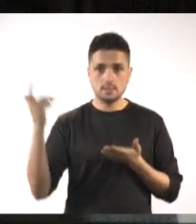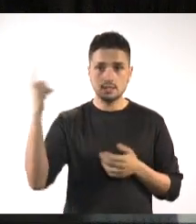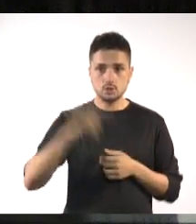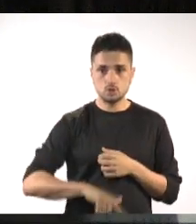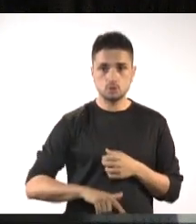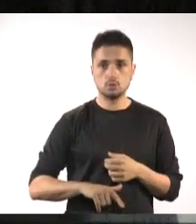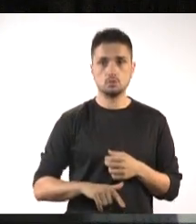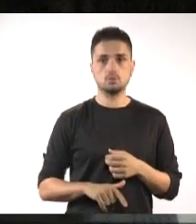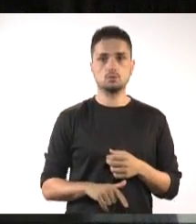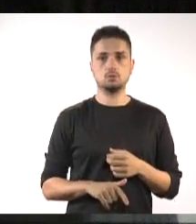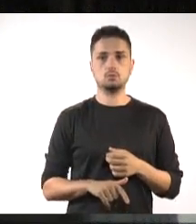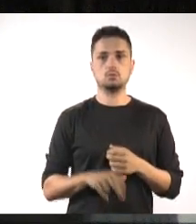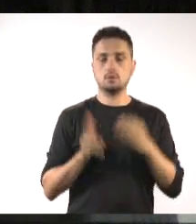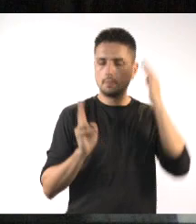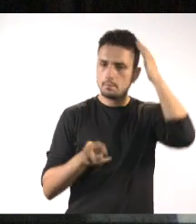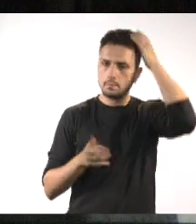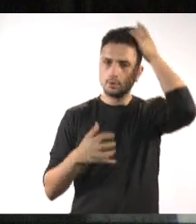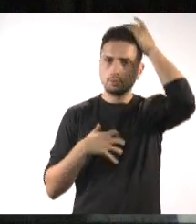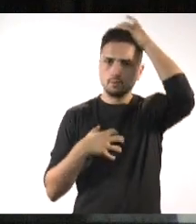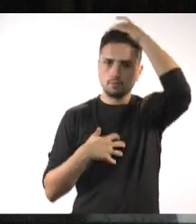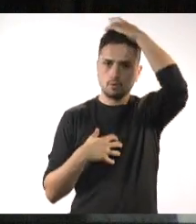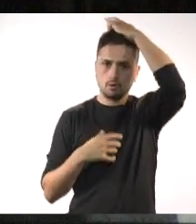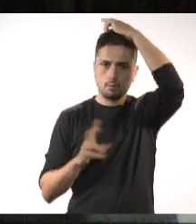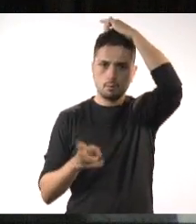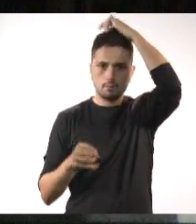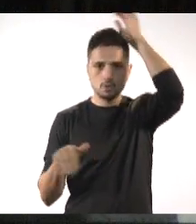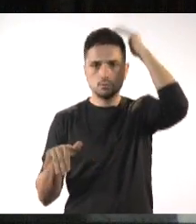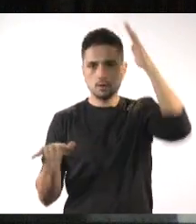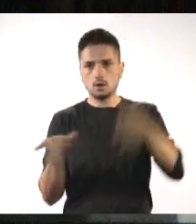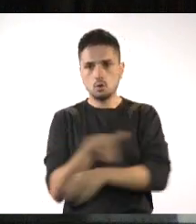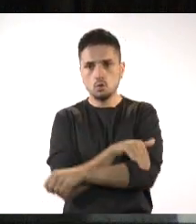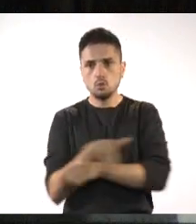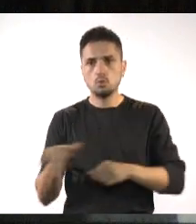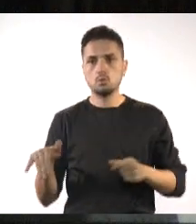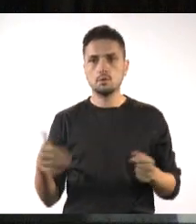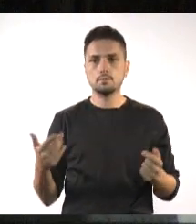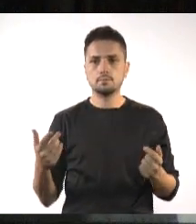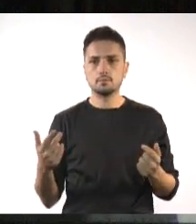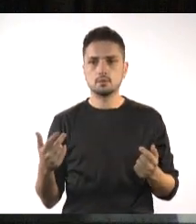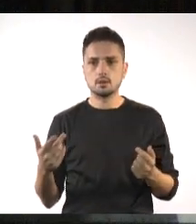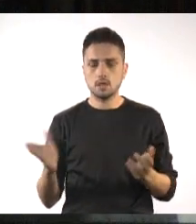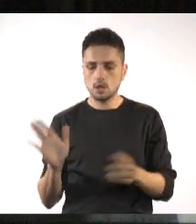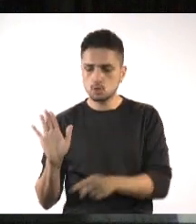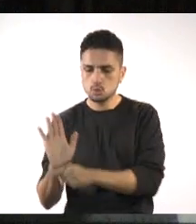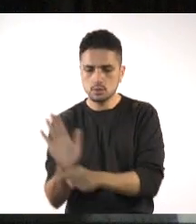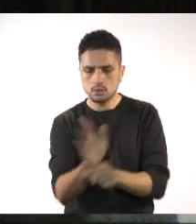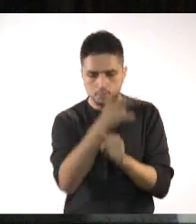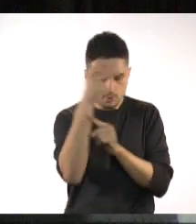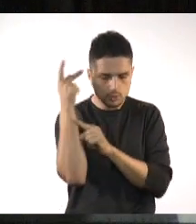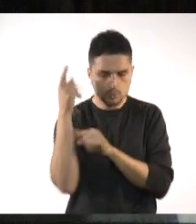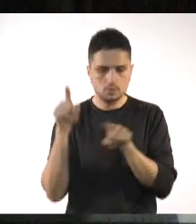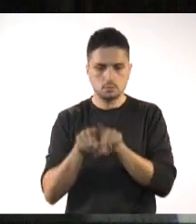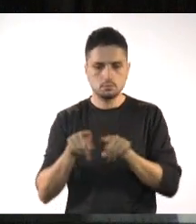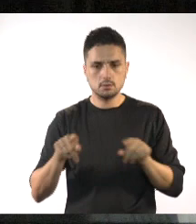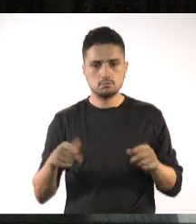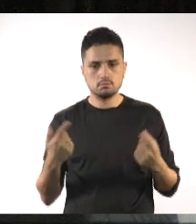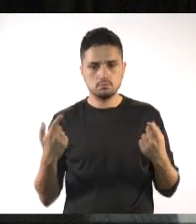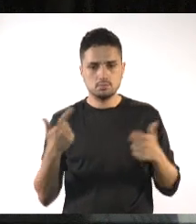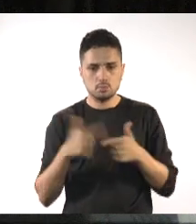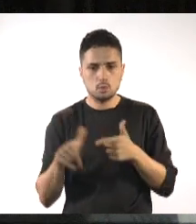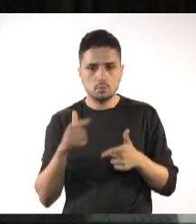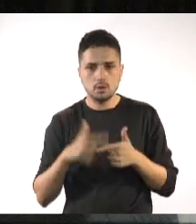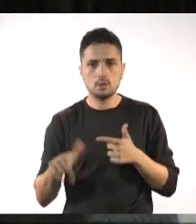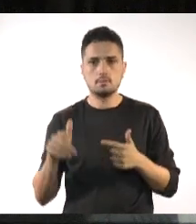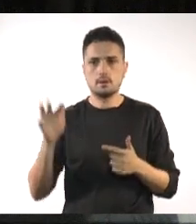vez, do mesmo jeito, andando pelos mesmos caminhos da dificuldade, pois a fé que nunca me abandonou me